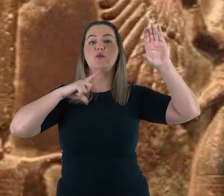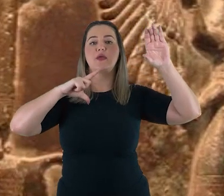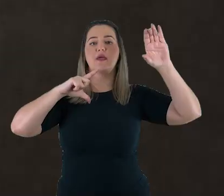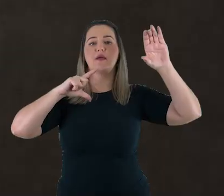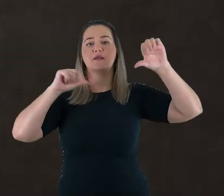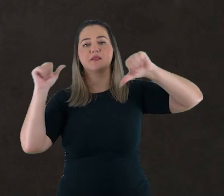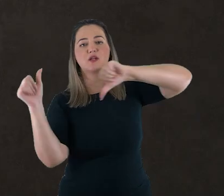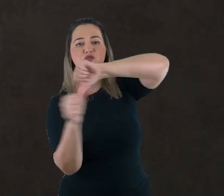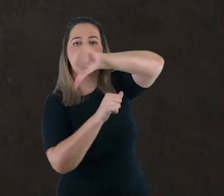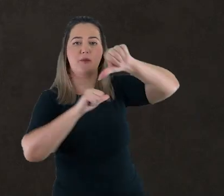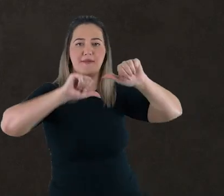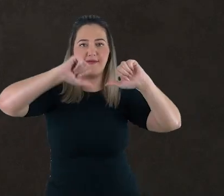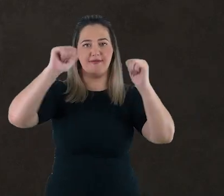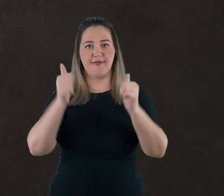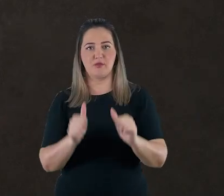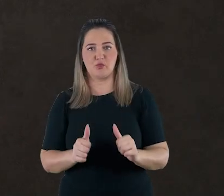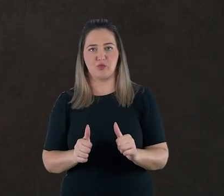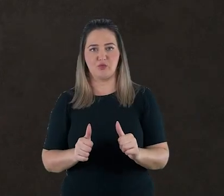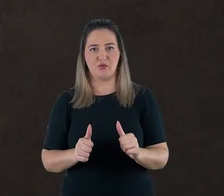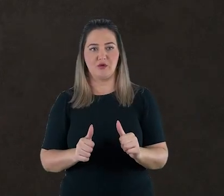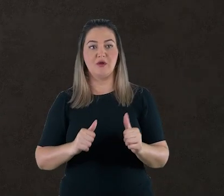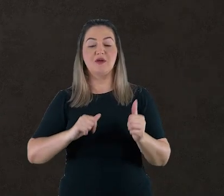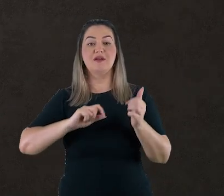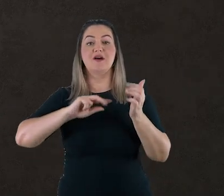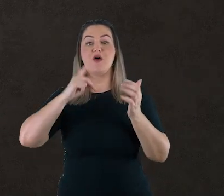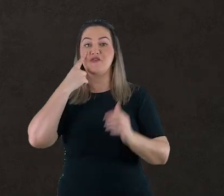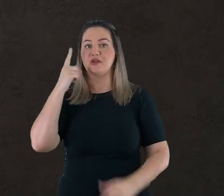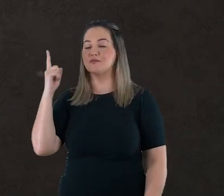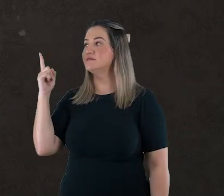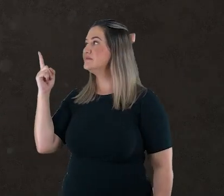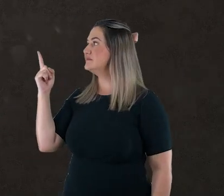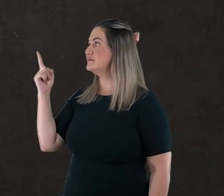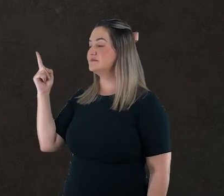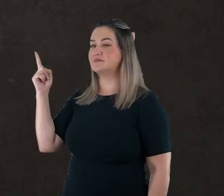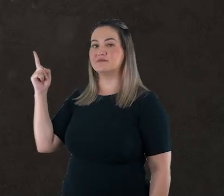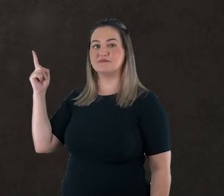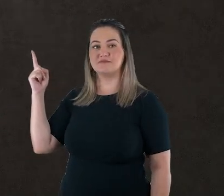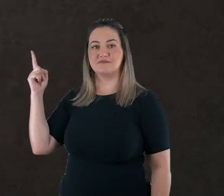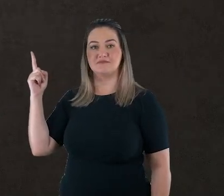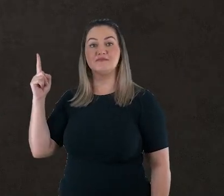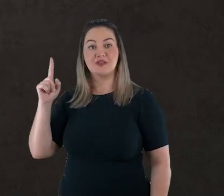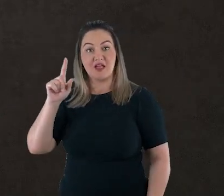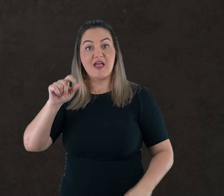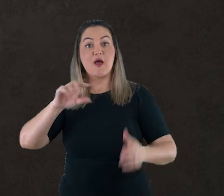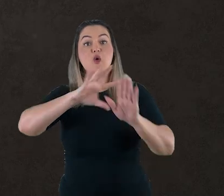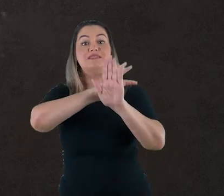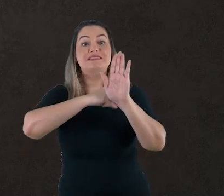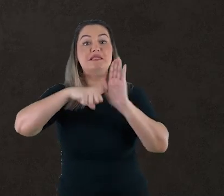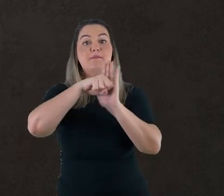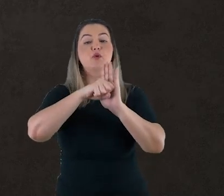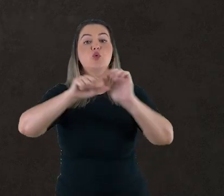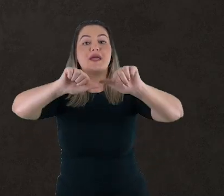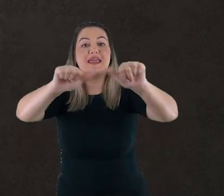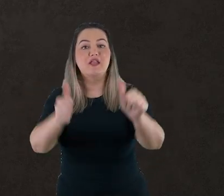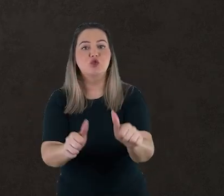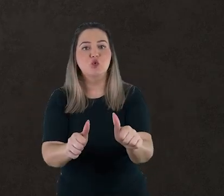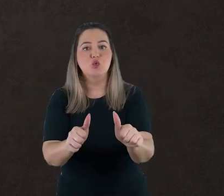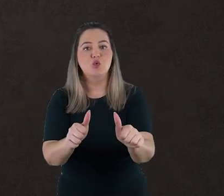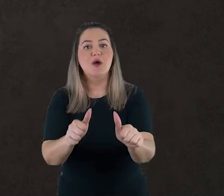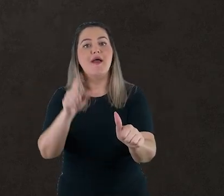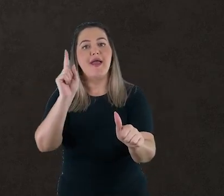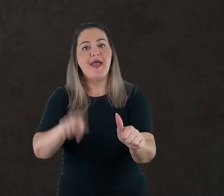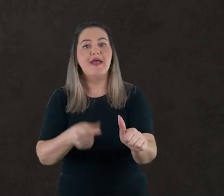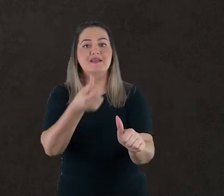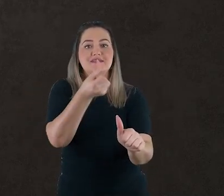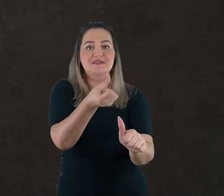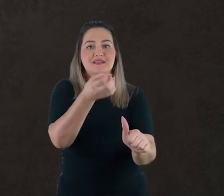personificado. Agora, o signo cuneiforme para An é uma mistura do símbolo de 60 com